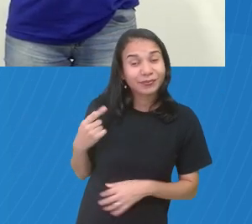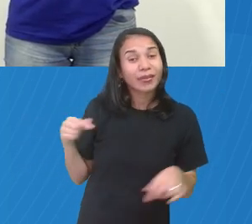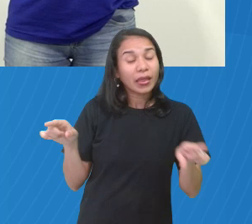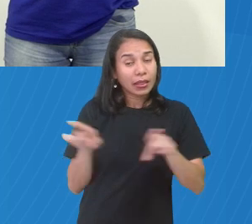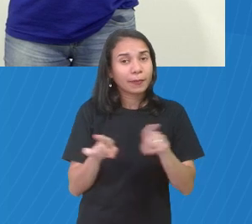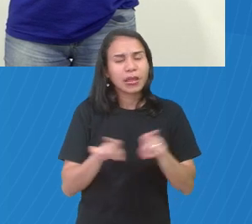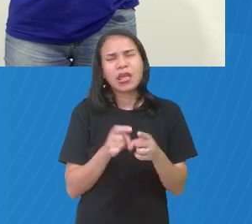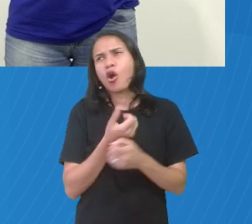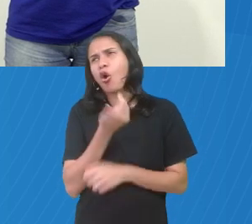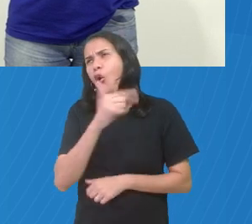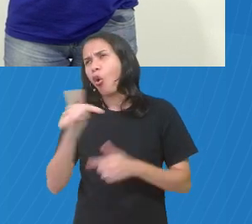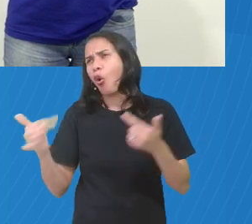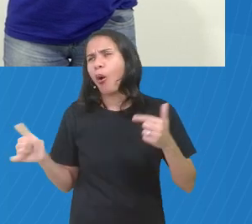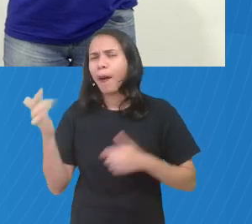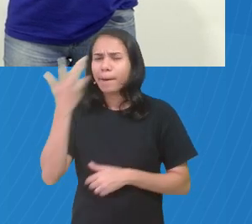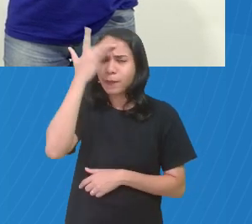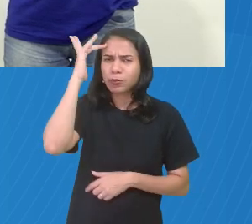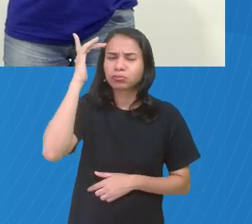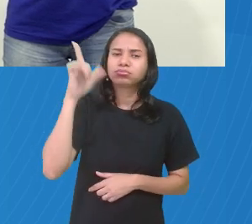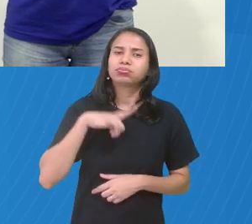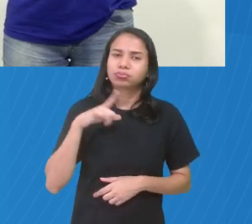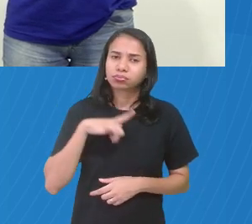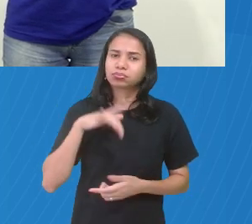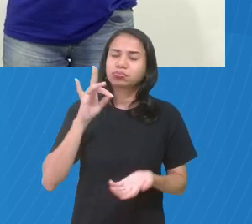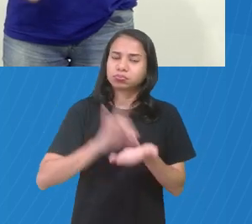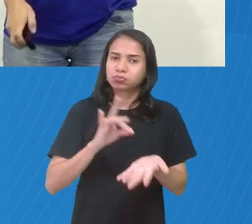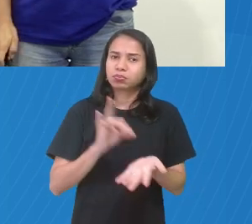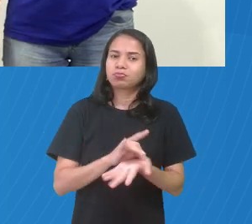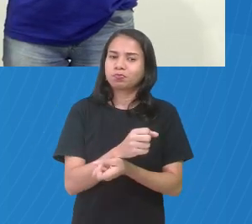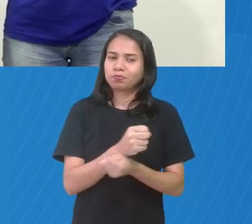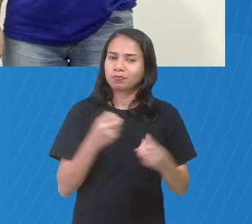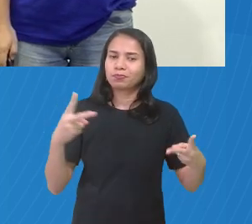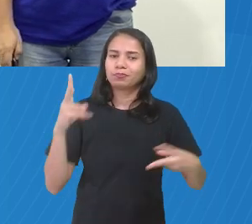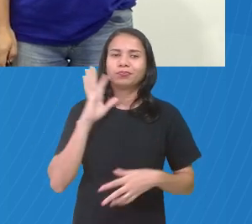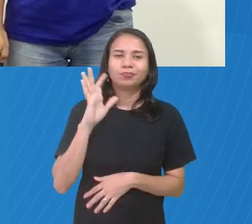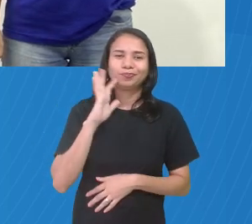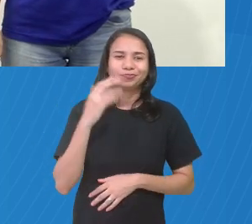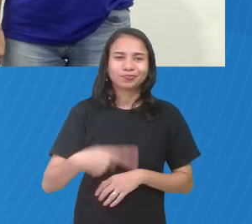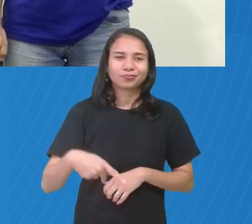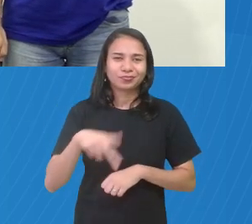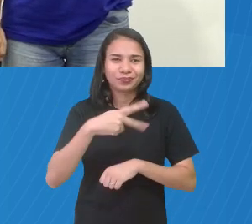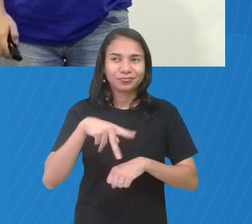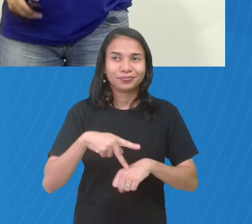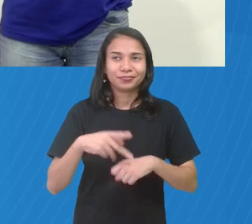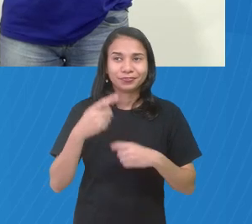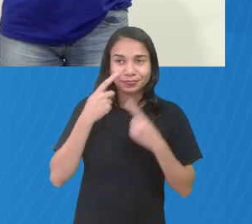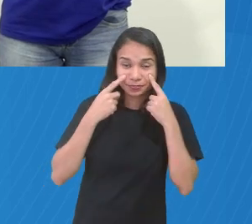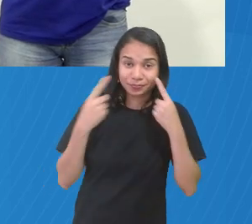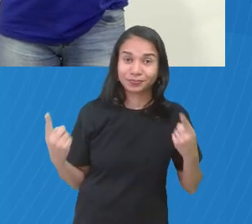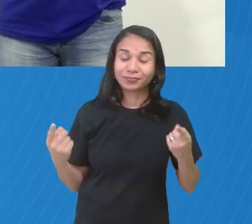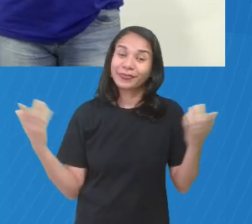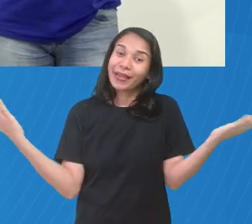como ele, tem outros artistas também que fizeram muitas coisas legais sobre o nosso país. Bom,